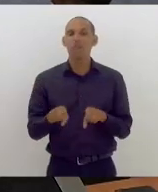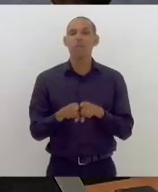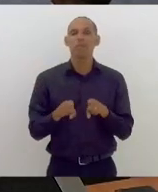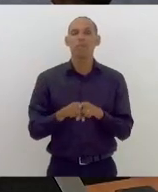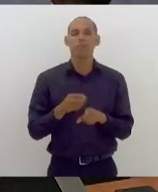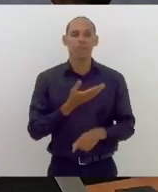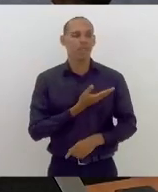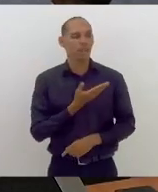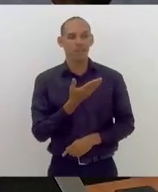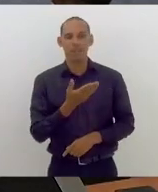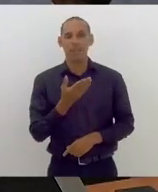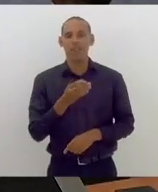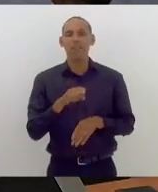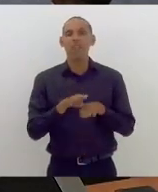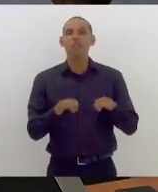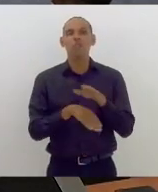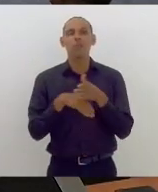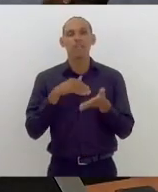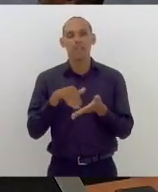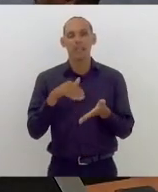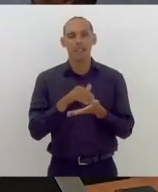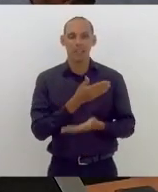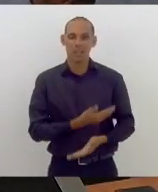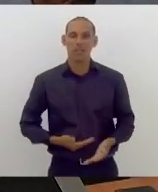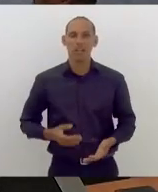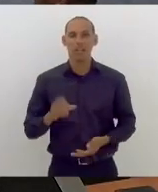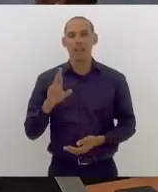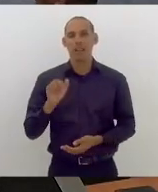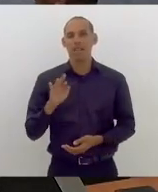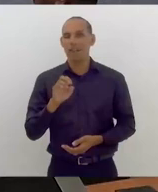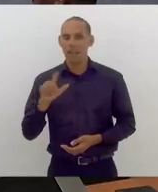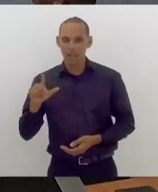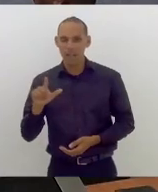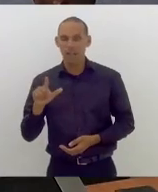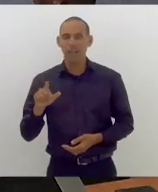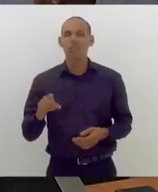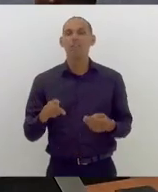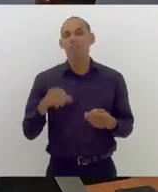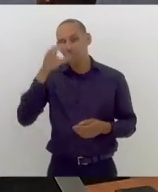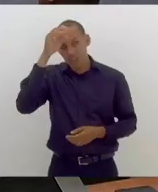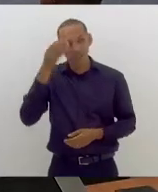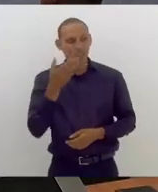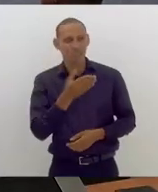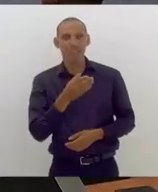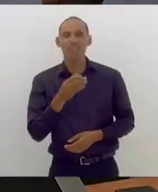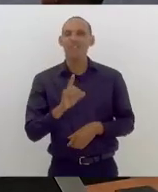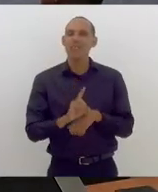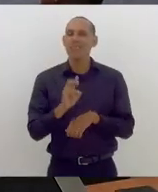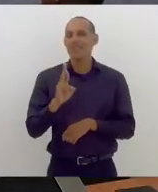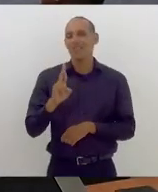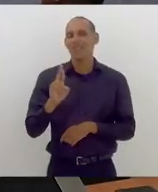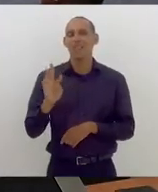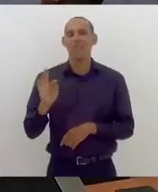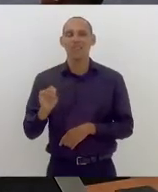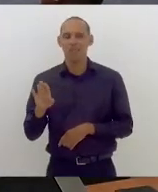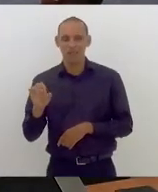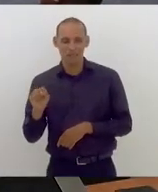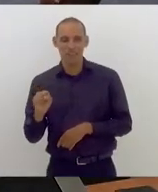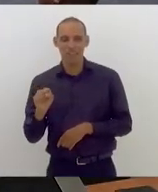meu amigo, subsecretário de governo, Rafael Thompson, do seu tio ao lado, doutor Thompson, nosso diretor do